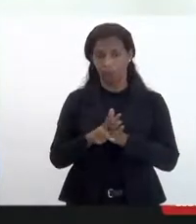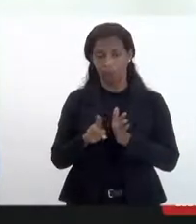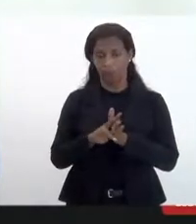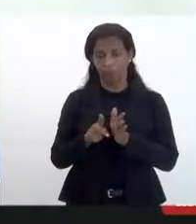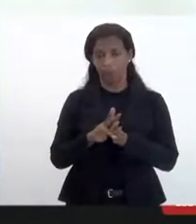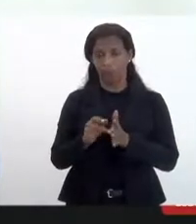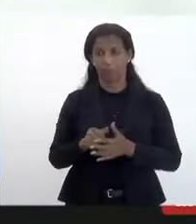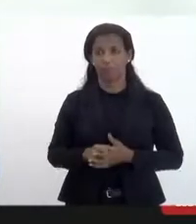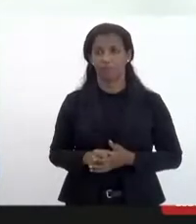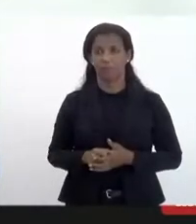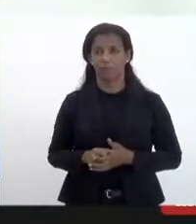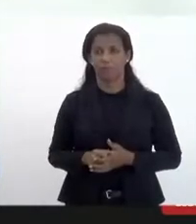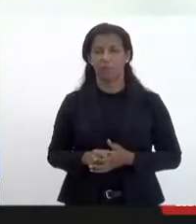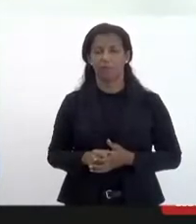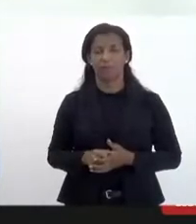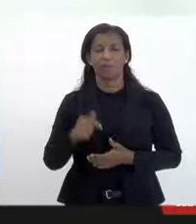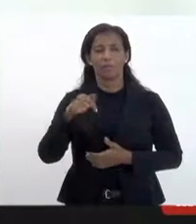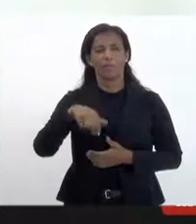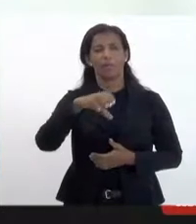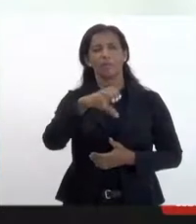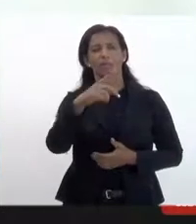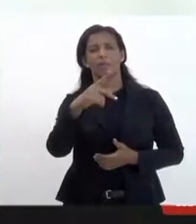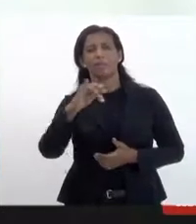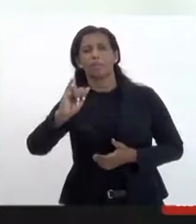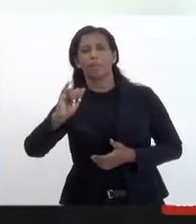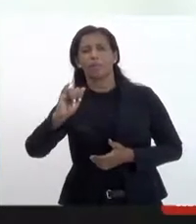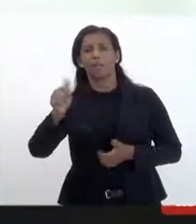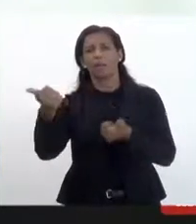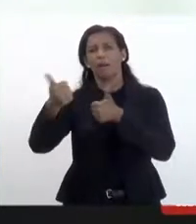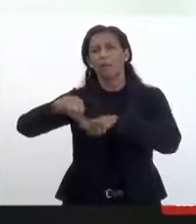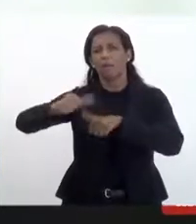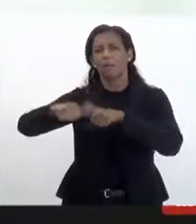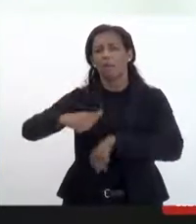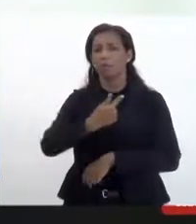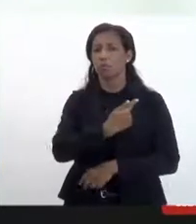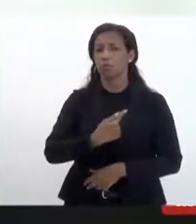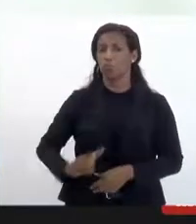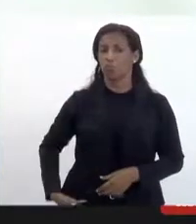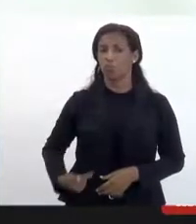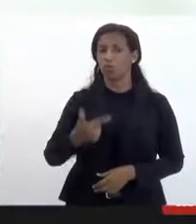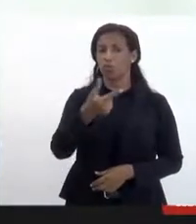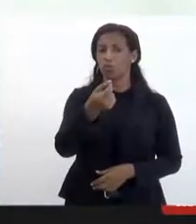da análise da prestação de contas, das contas de governo de 19 e 20.